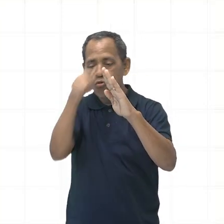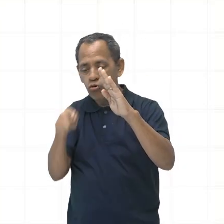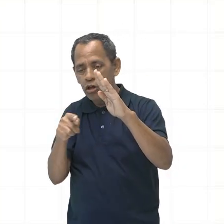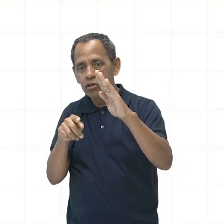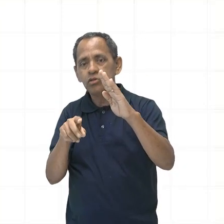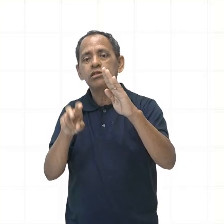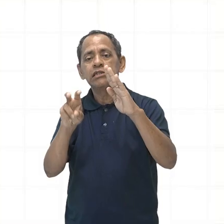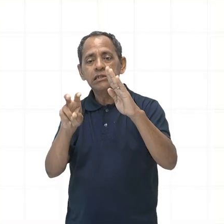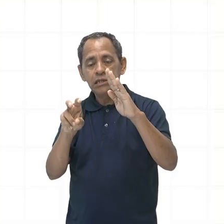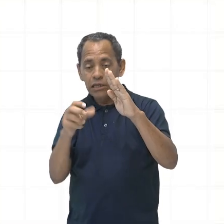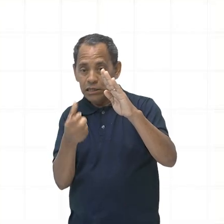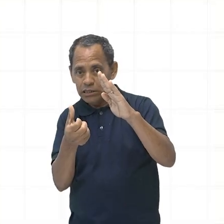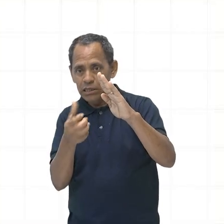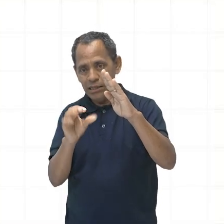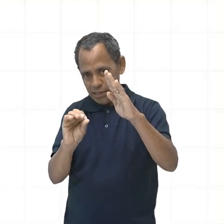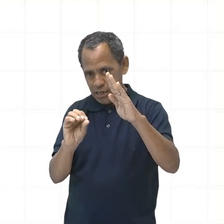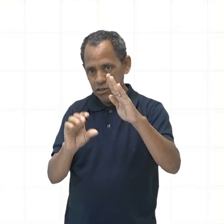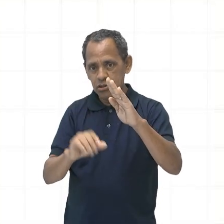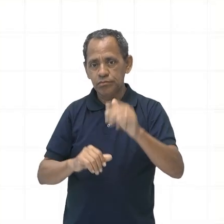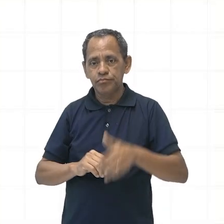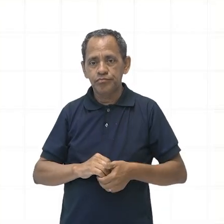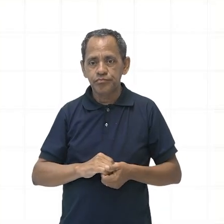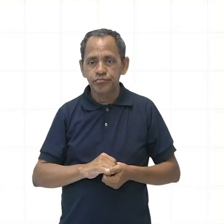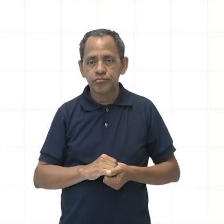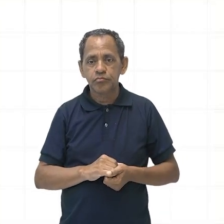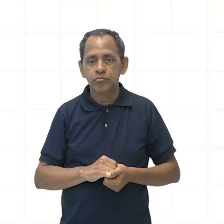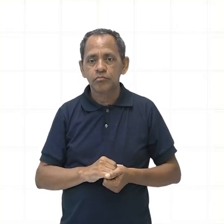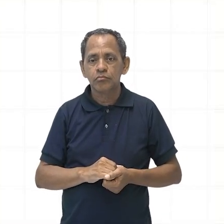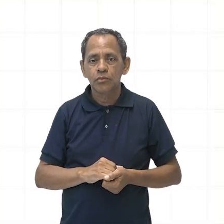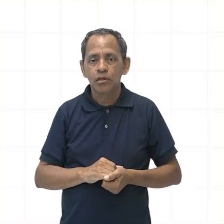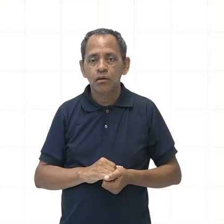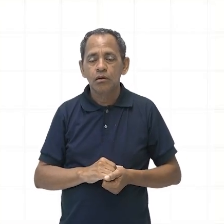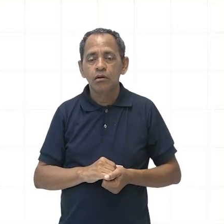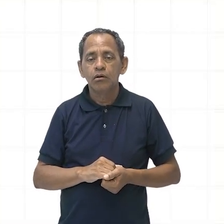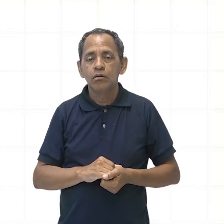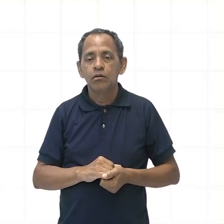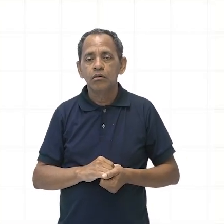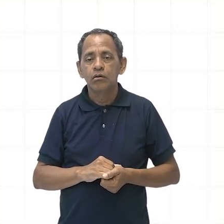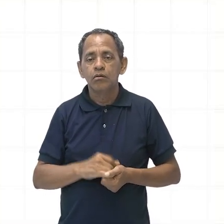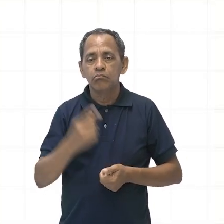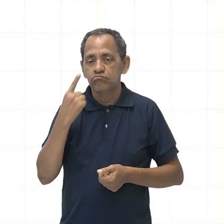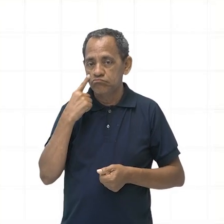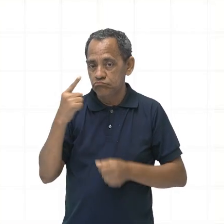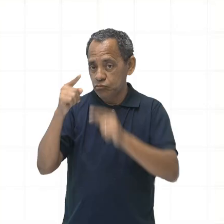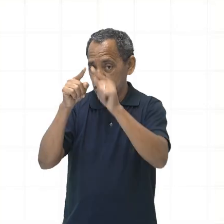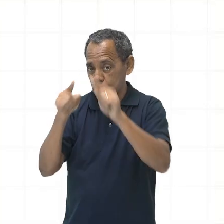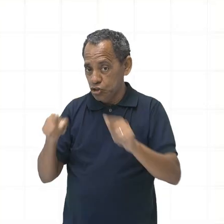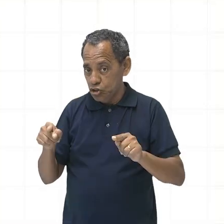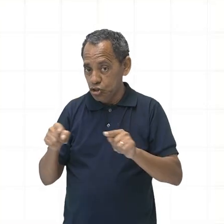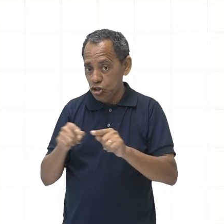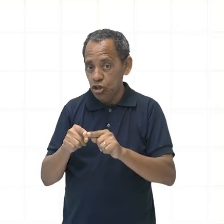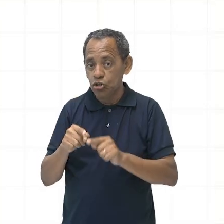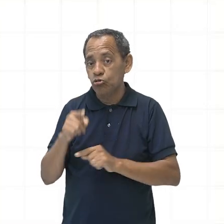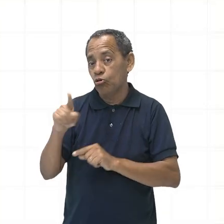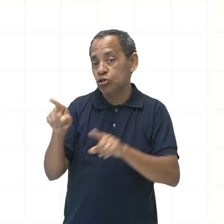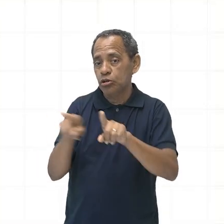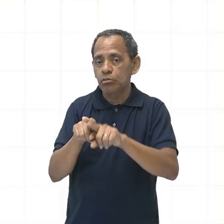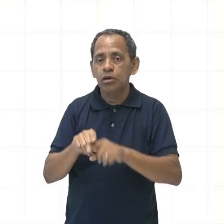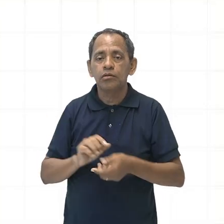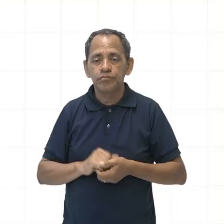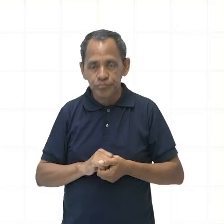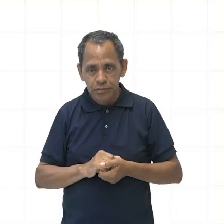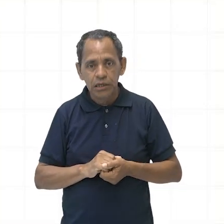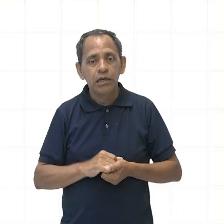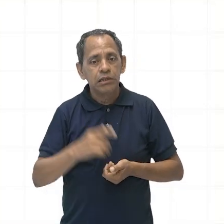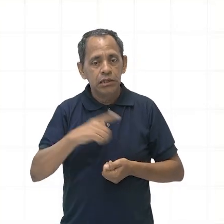5 e o outro mede 10. Agora, vamos olhar outro lado do triângulo menor. Vamos olhar esse lado aqui de baixo. Ele